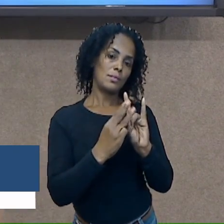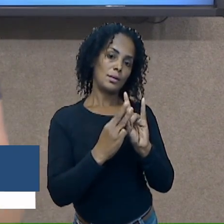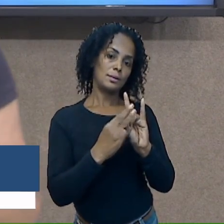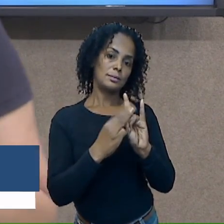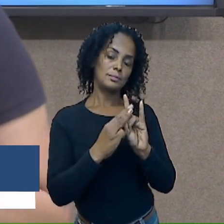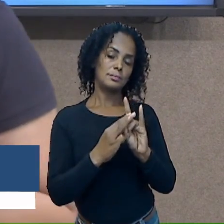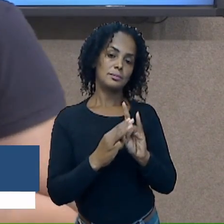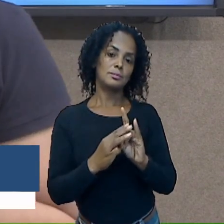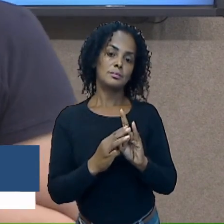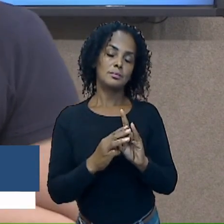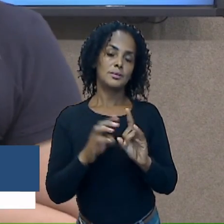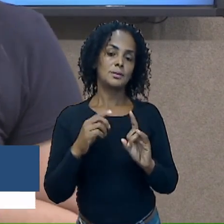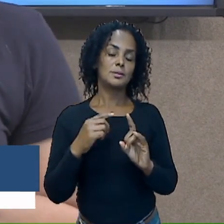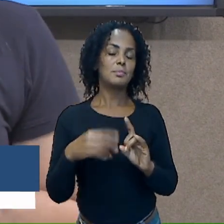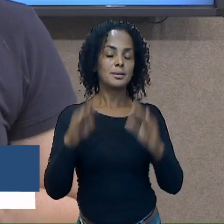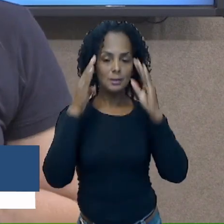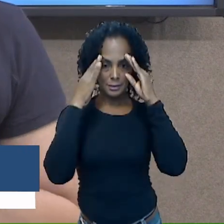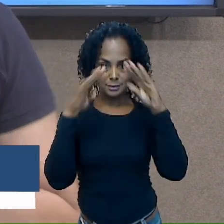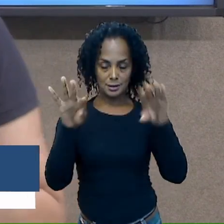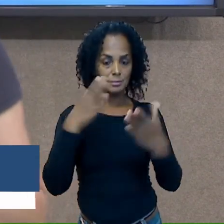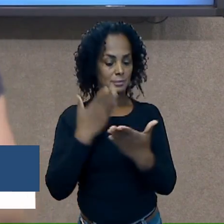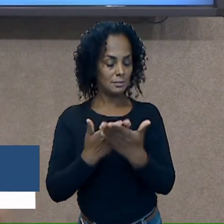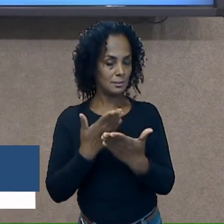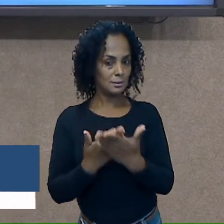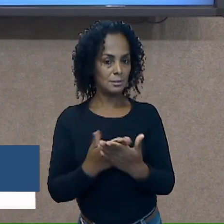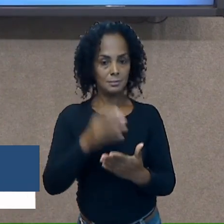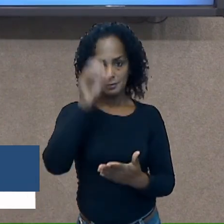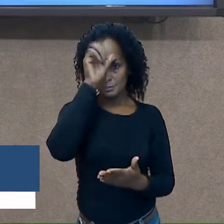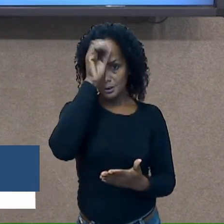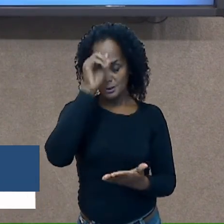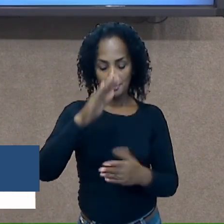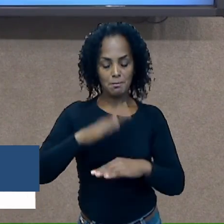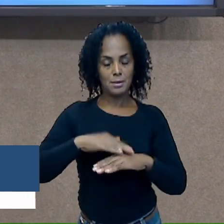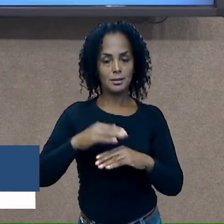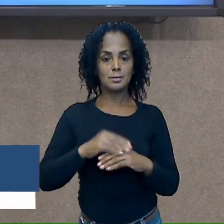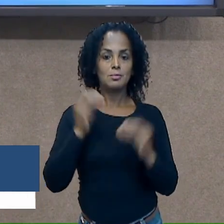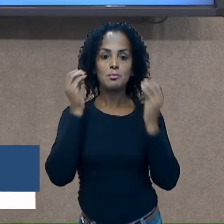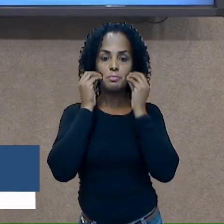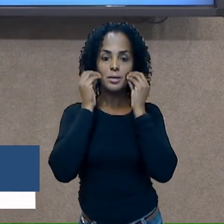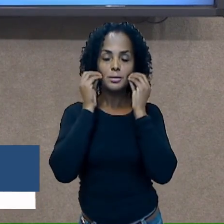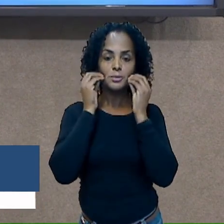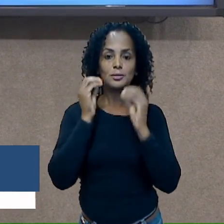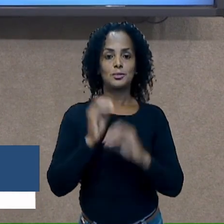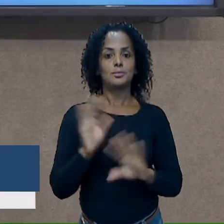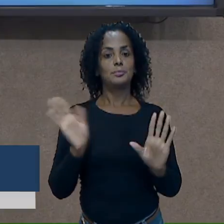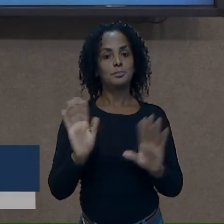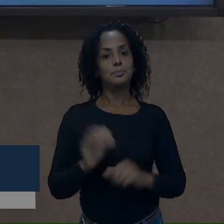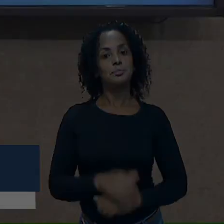e fique ligadinhos nas aulas para aprender um pouco mais. Um beijo e até a próxima!